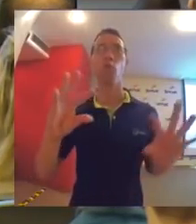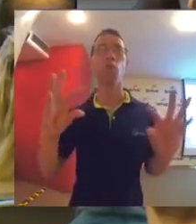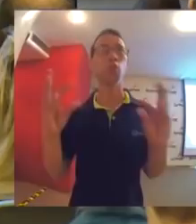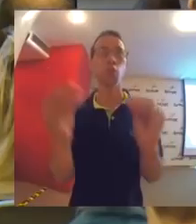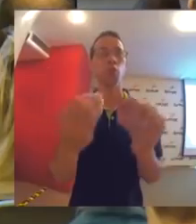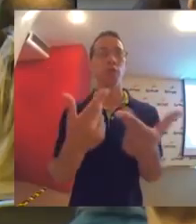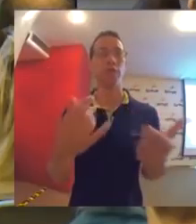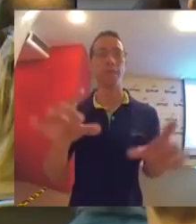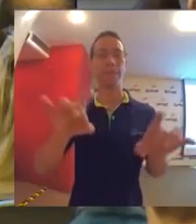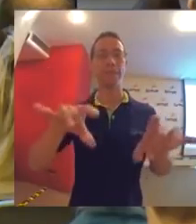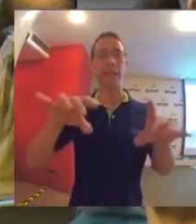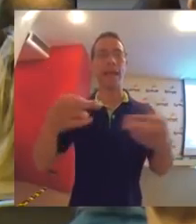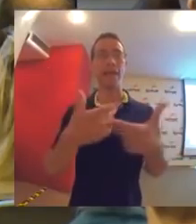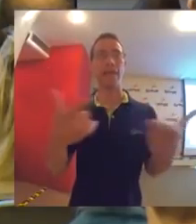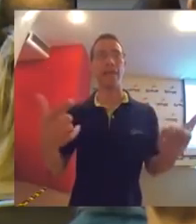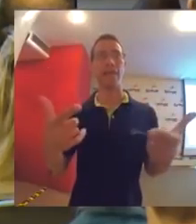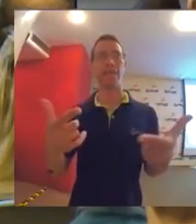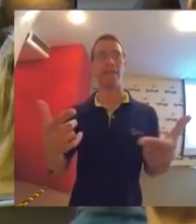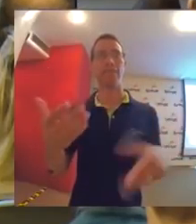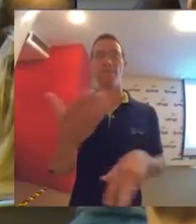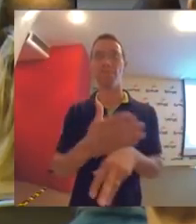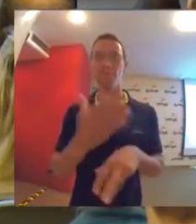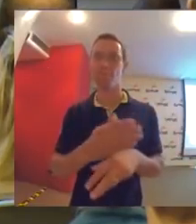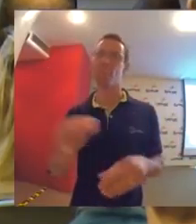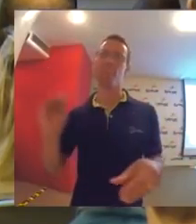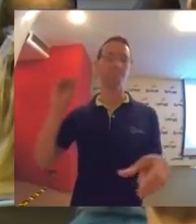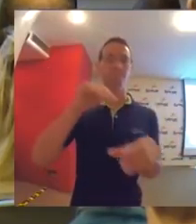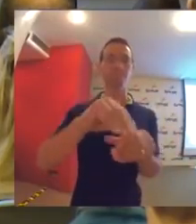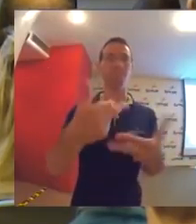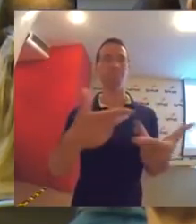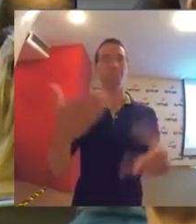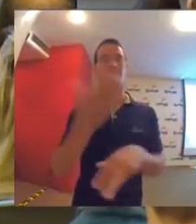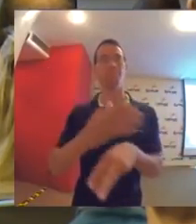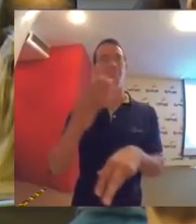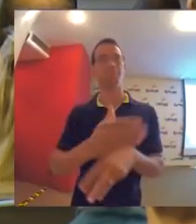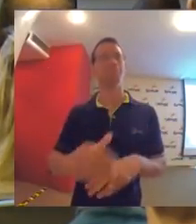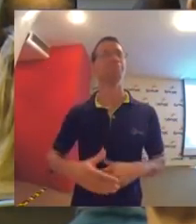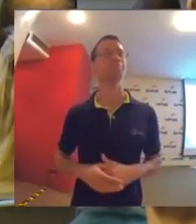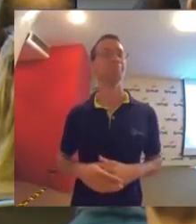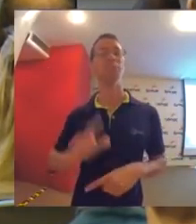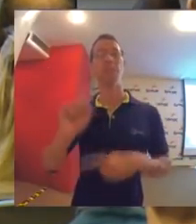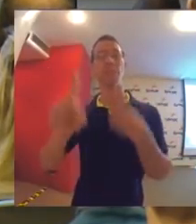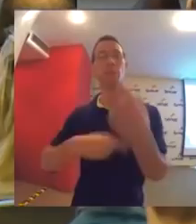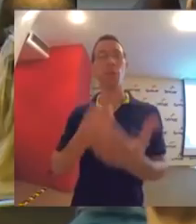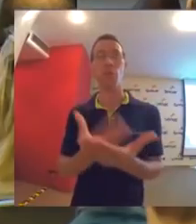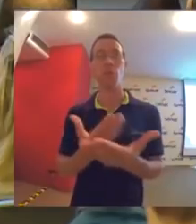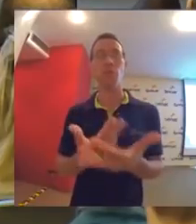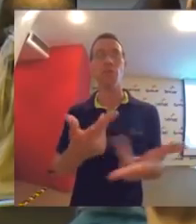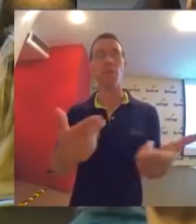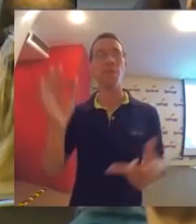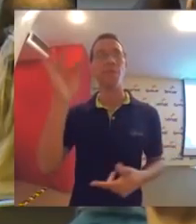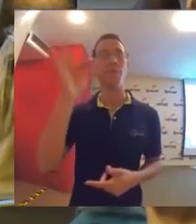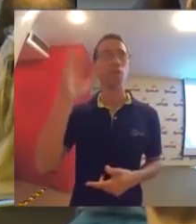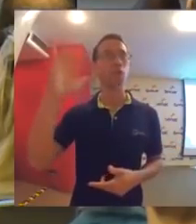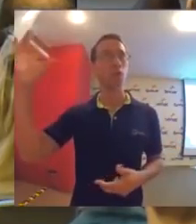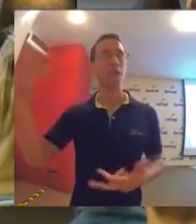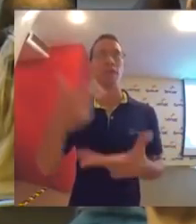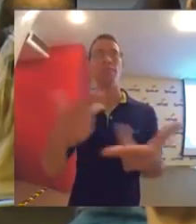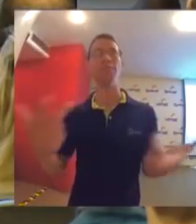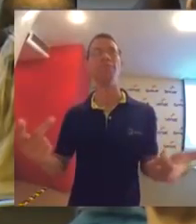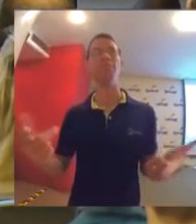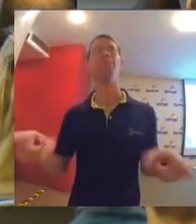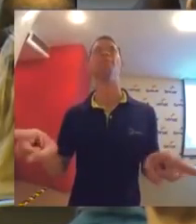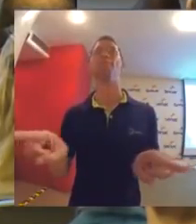exemplo, técnicas Freinet. E lá introduzimos as técnicas Freinet. Depois estudamos antroposofia, Steiner, Waldorf.